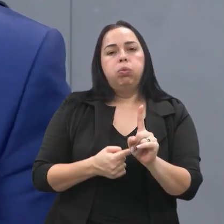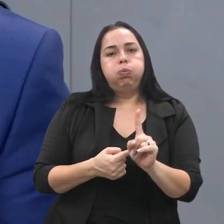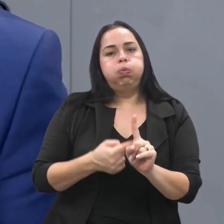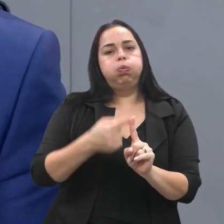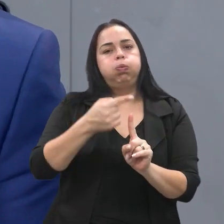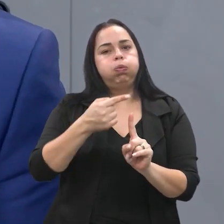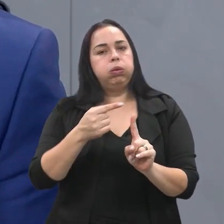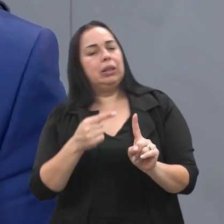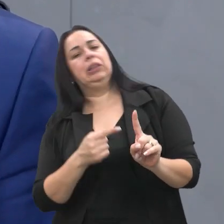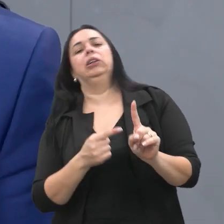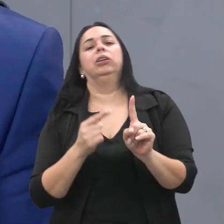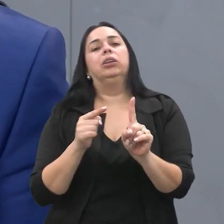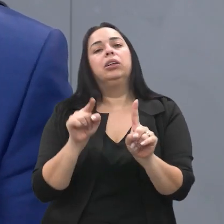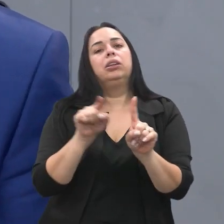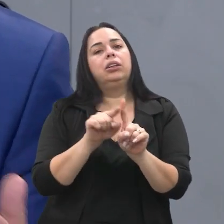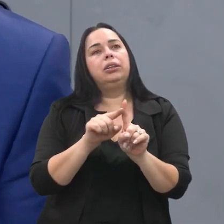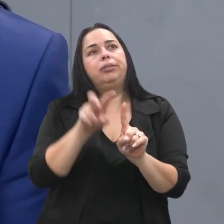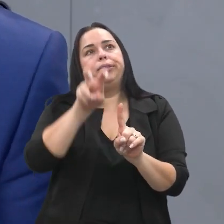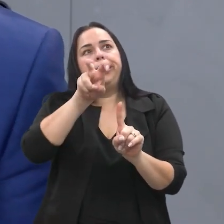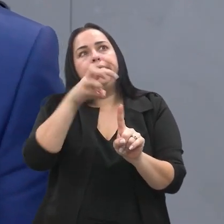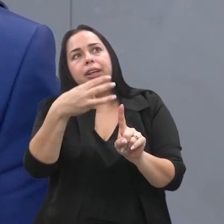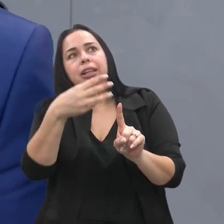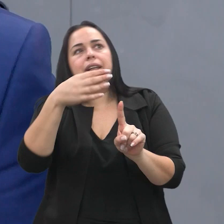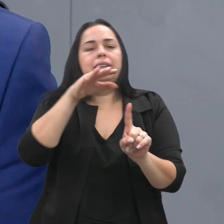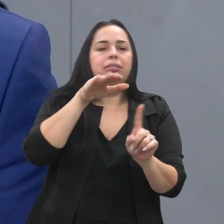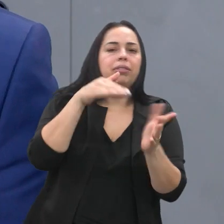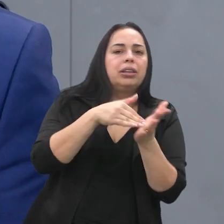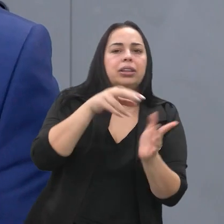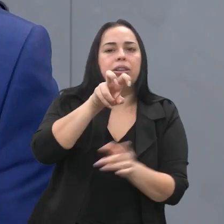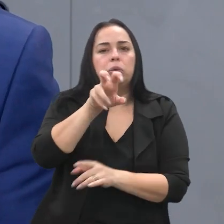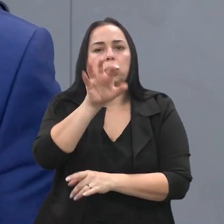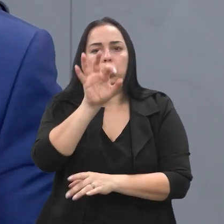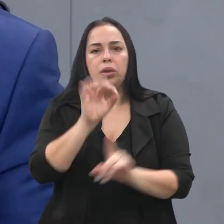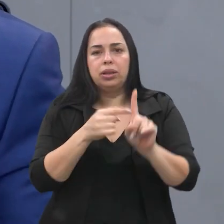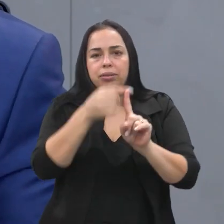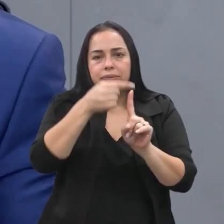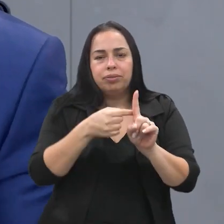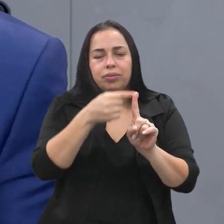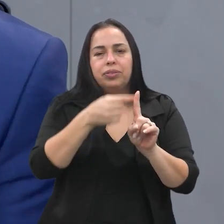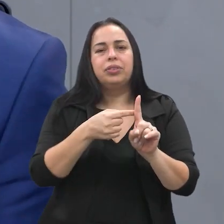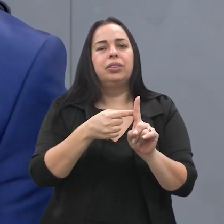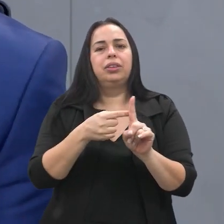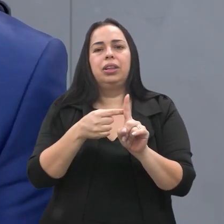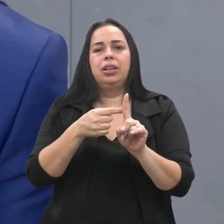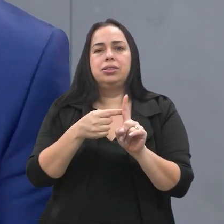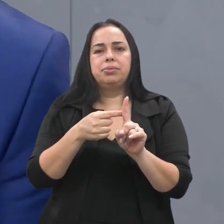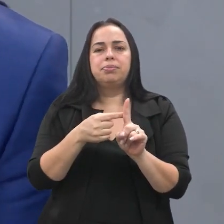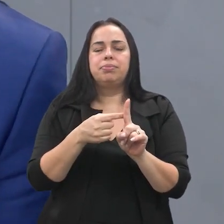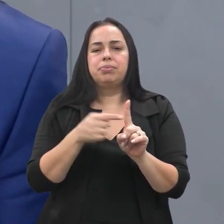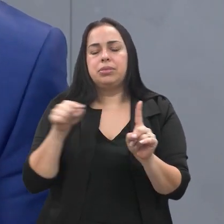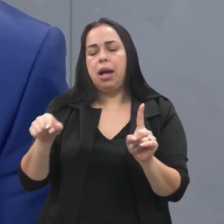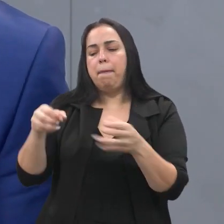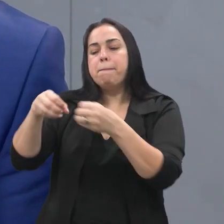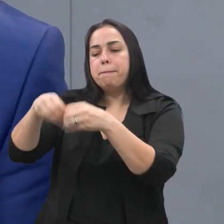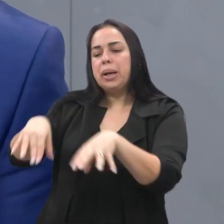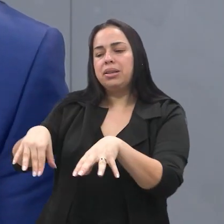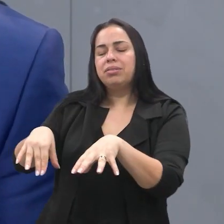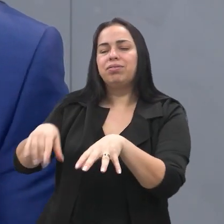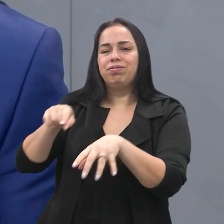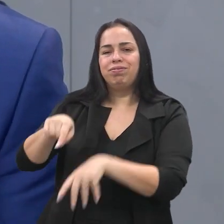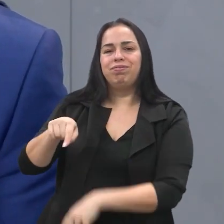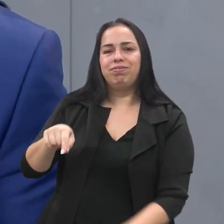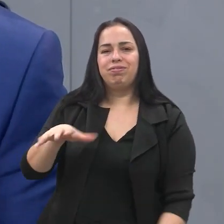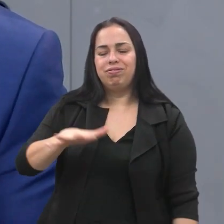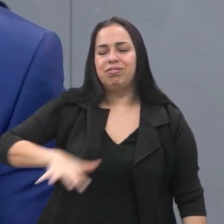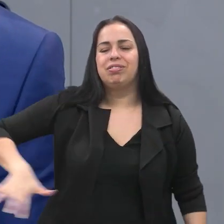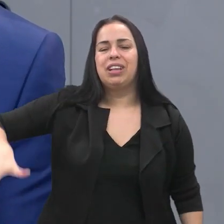de aumento de temperatura da faixa de 3 a 5 graus nas maiores regiões produtoras do café no Brasil, a gente